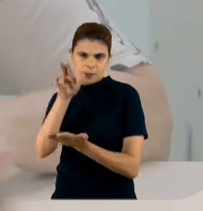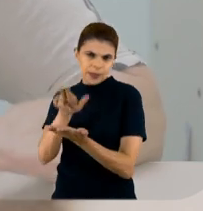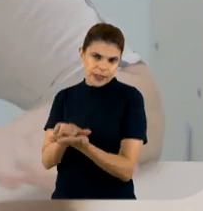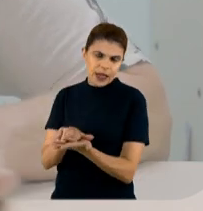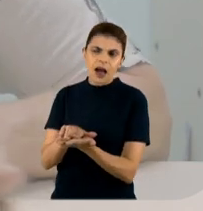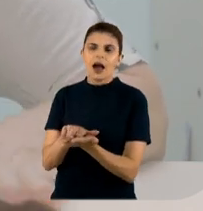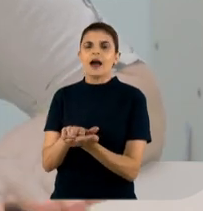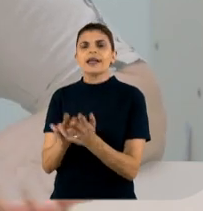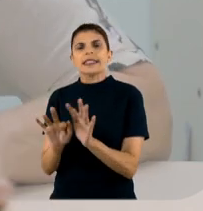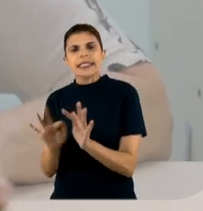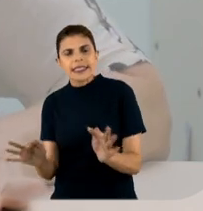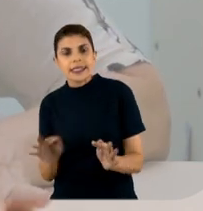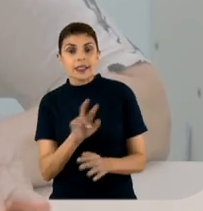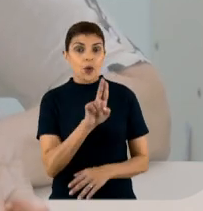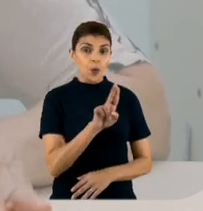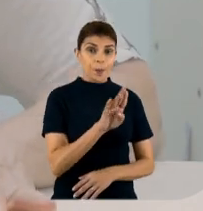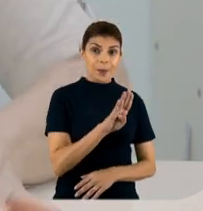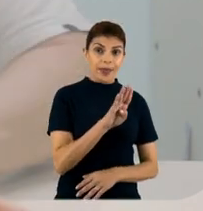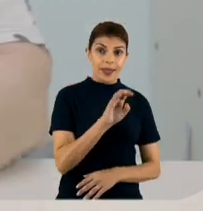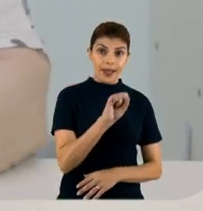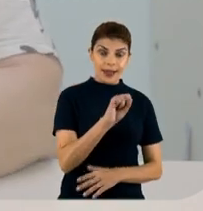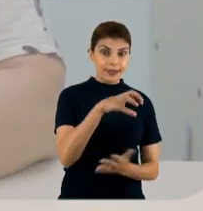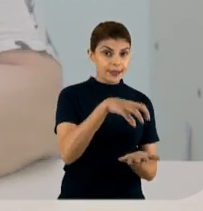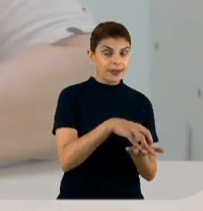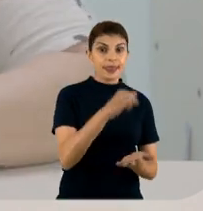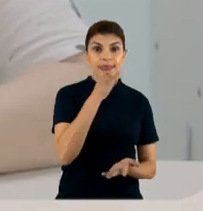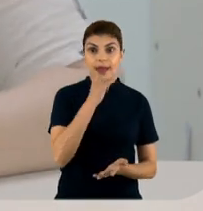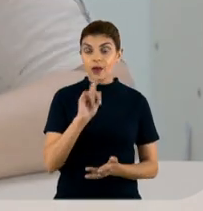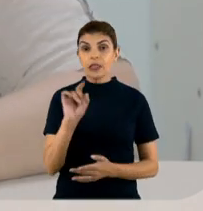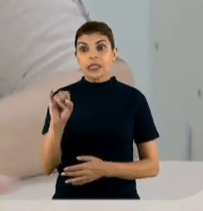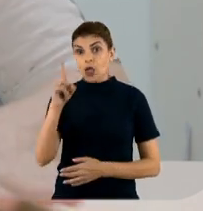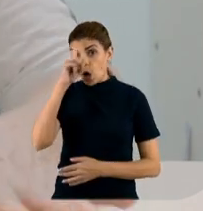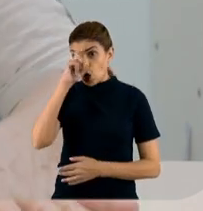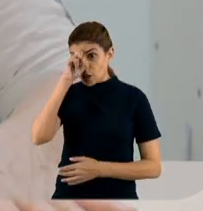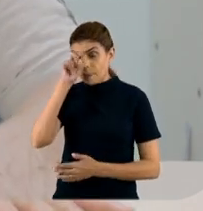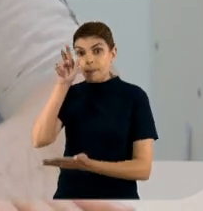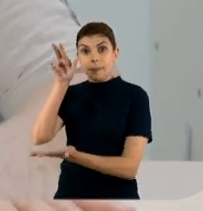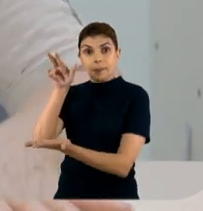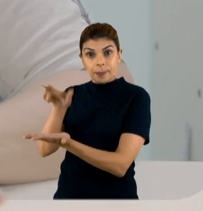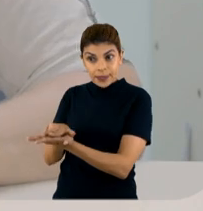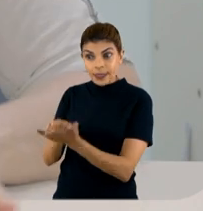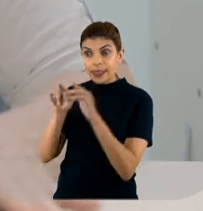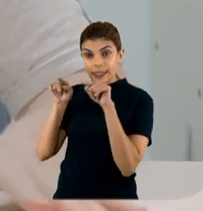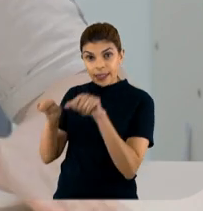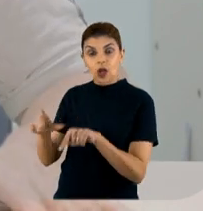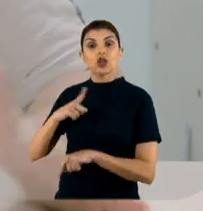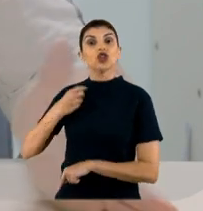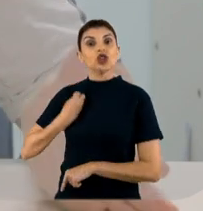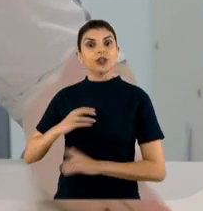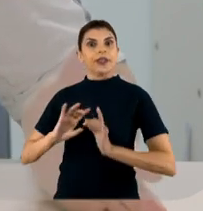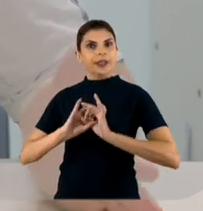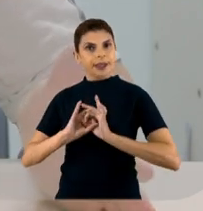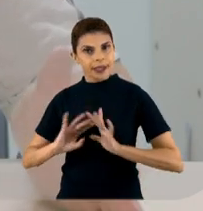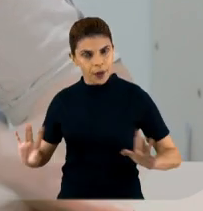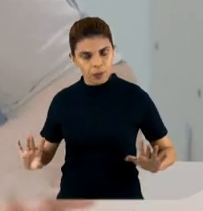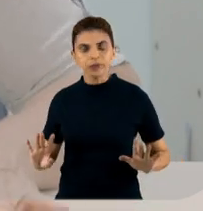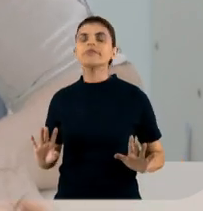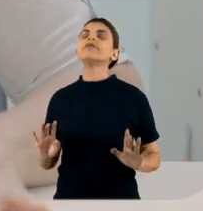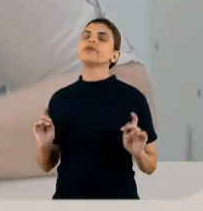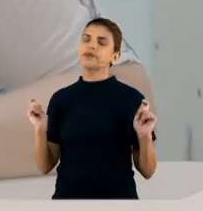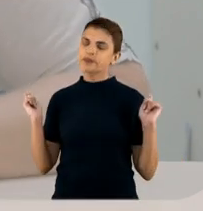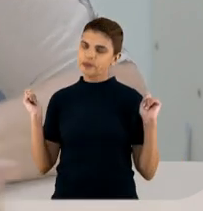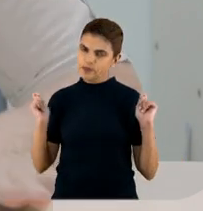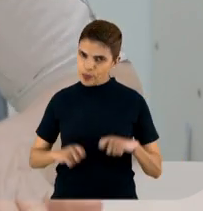simples nas unidades de saúde você não vão ter esses testes Mas se você tiver num hospital de maior complexidade e tiver disponível Esses